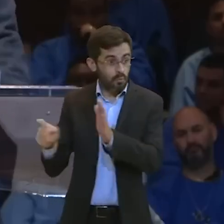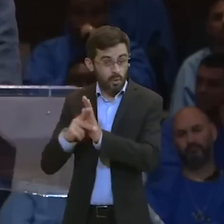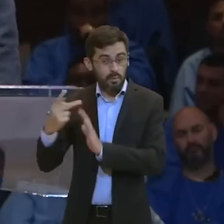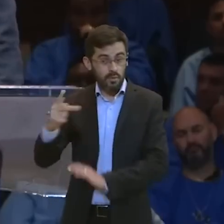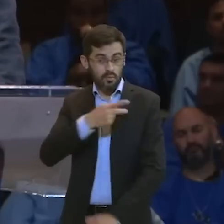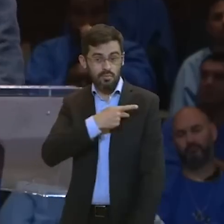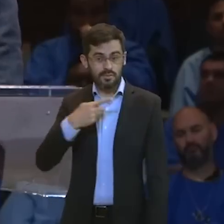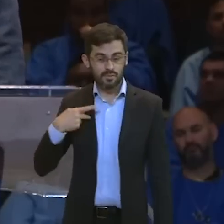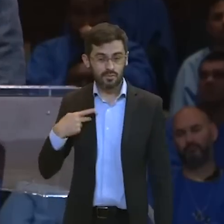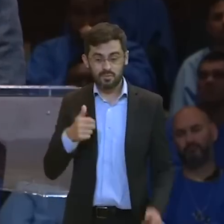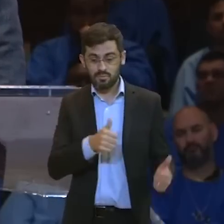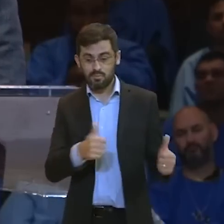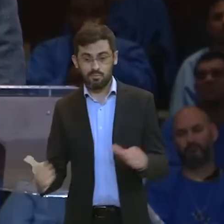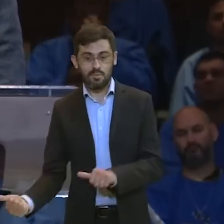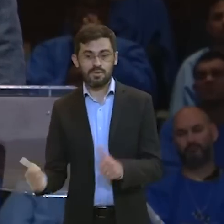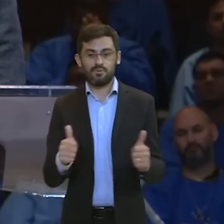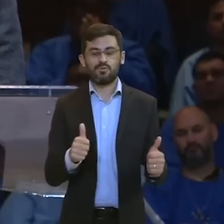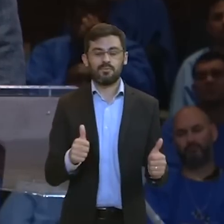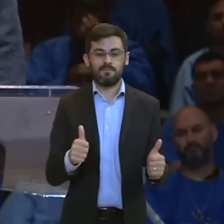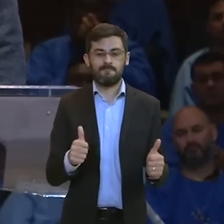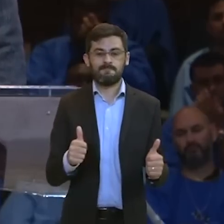ele.